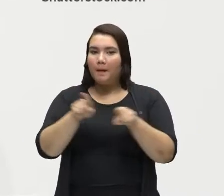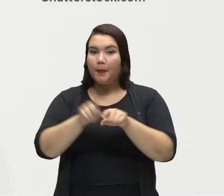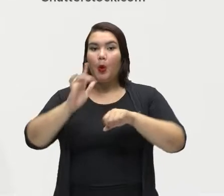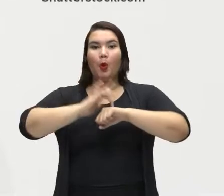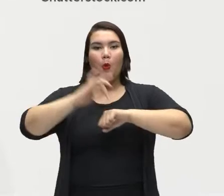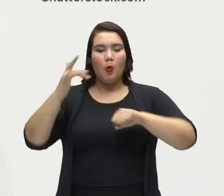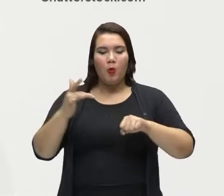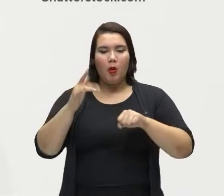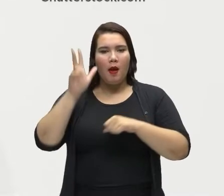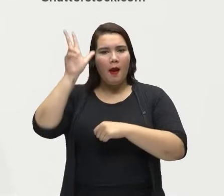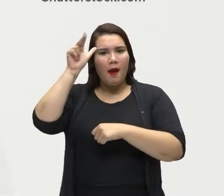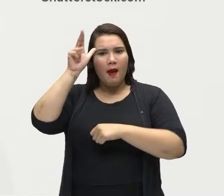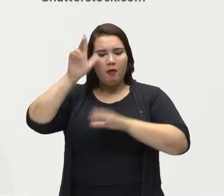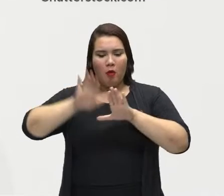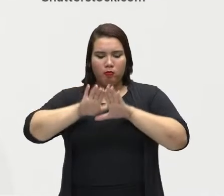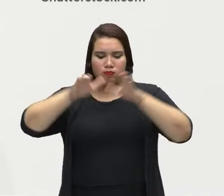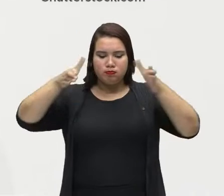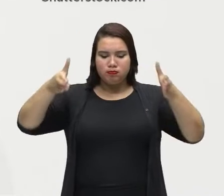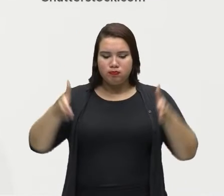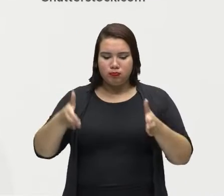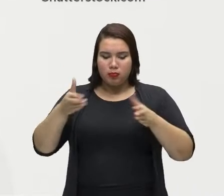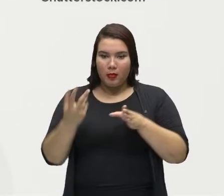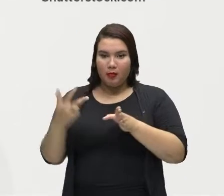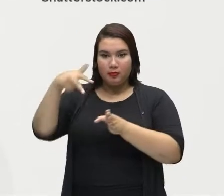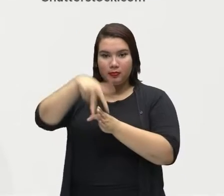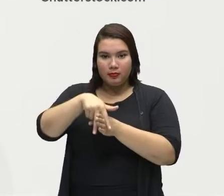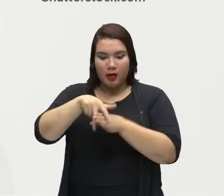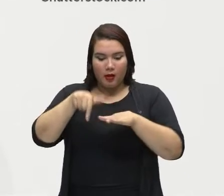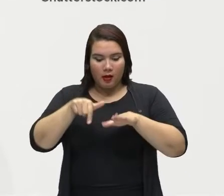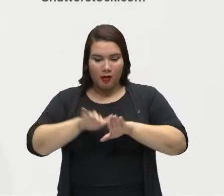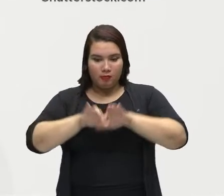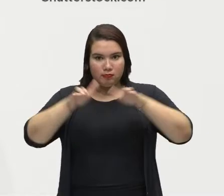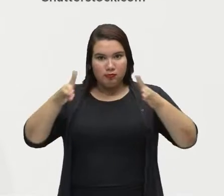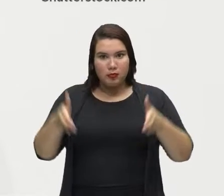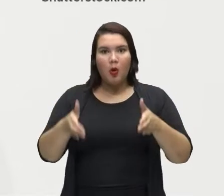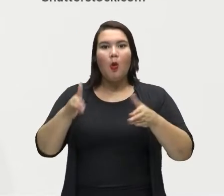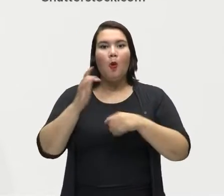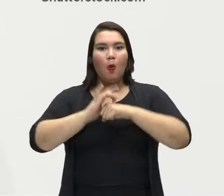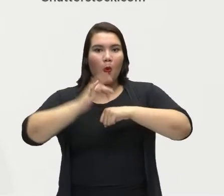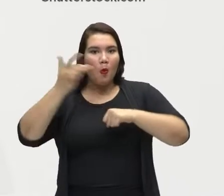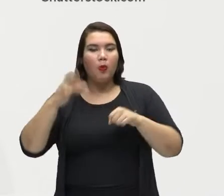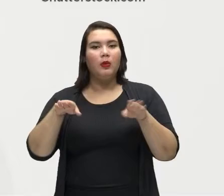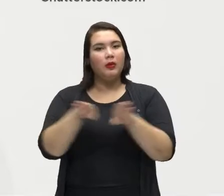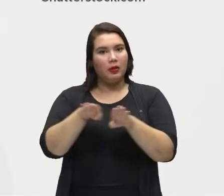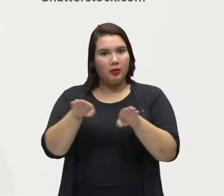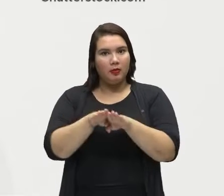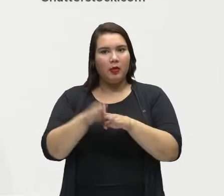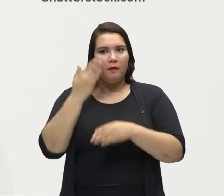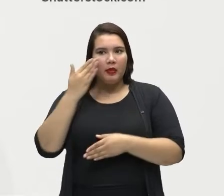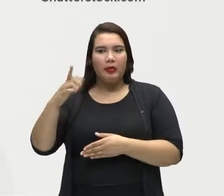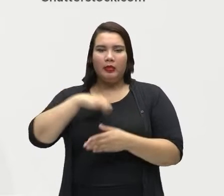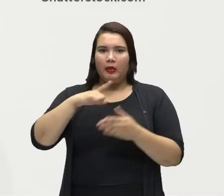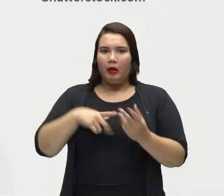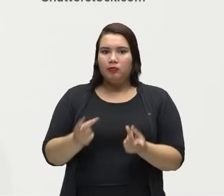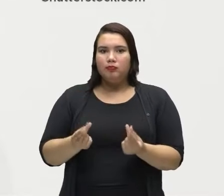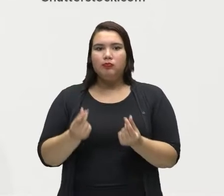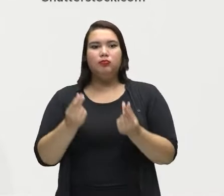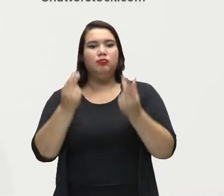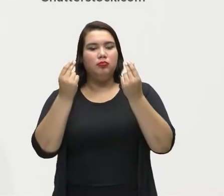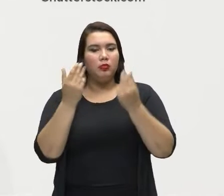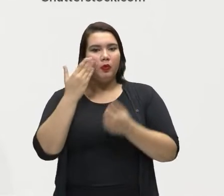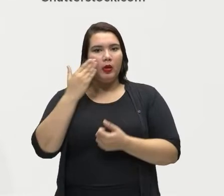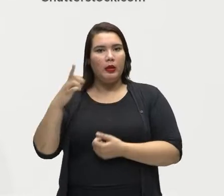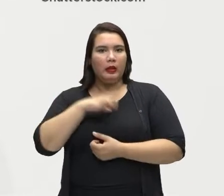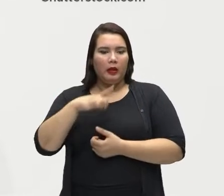ter uma ideia do quão rico era o Império de Gana, de como era a